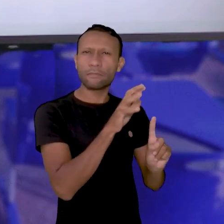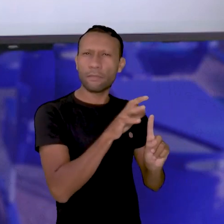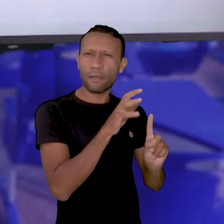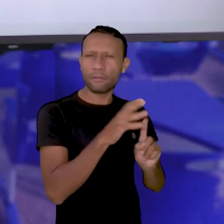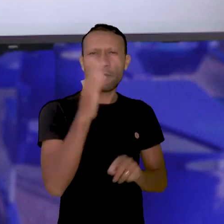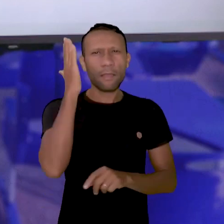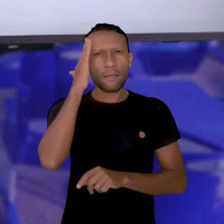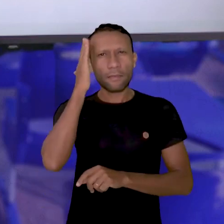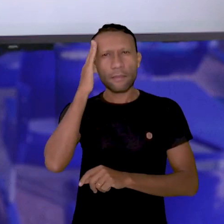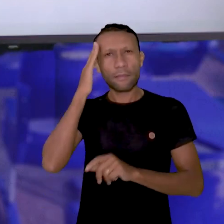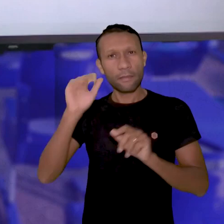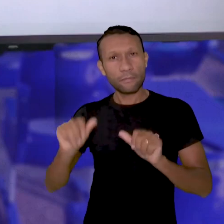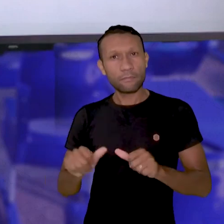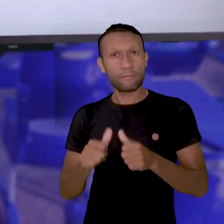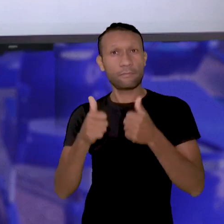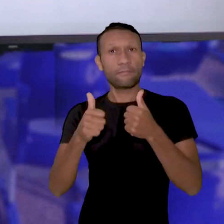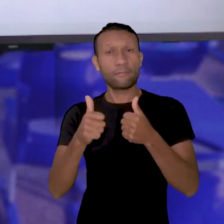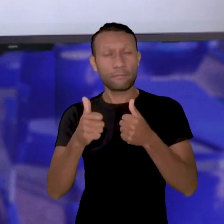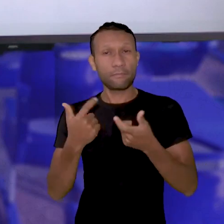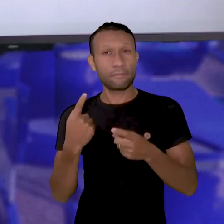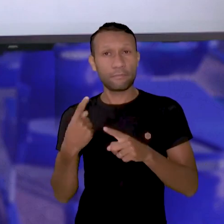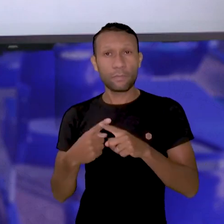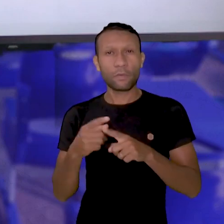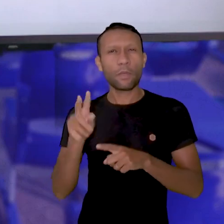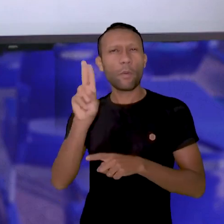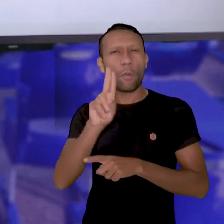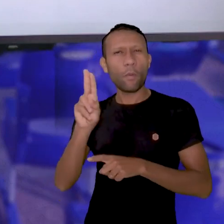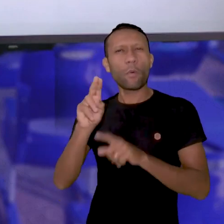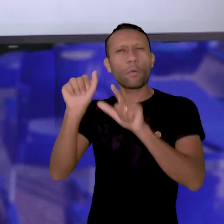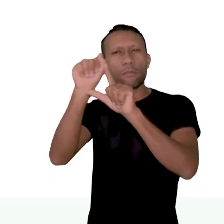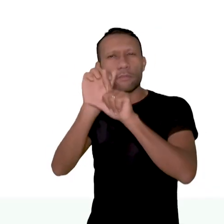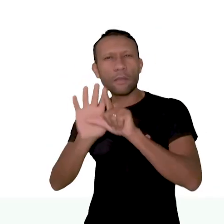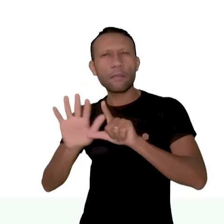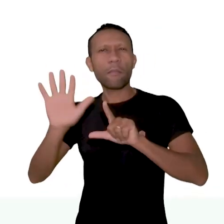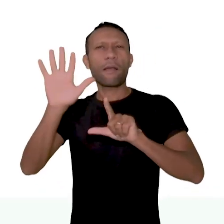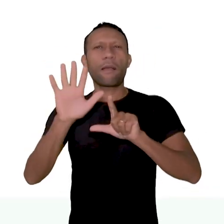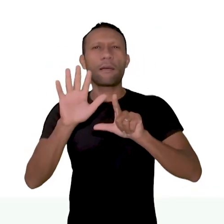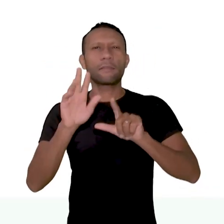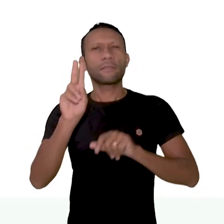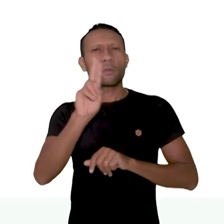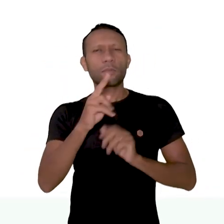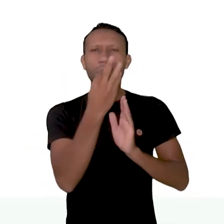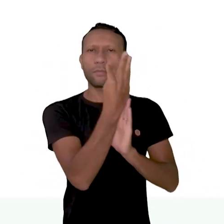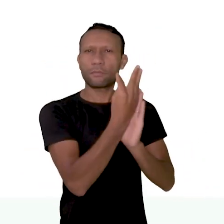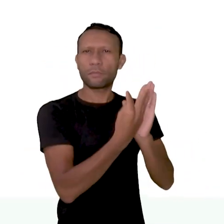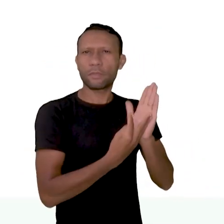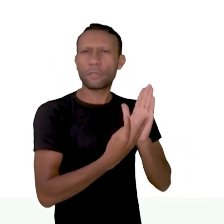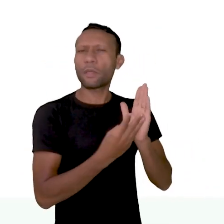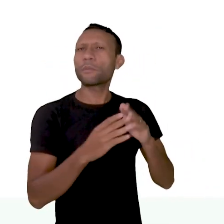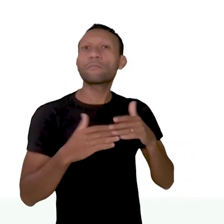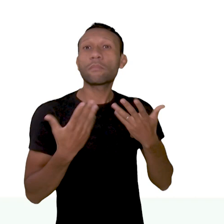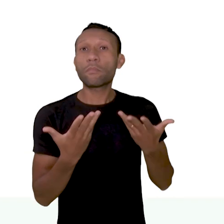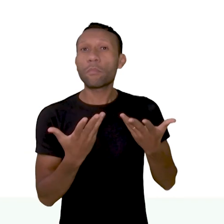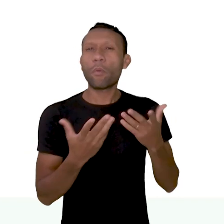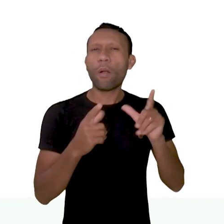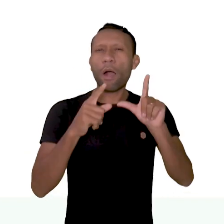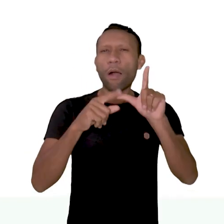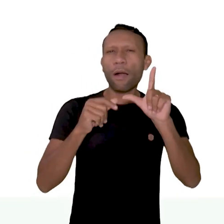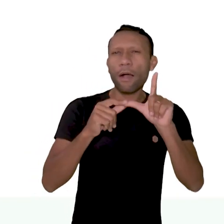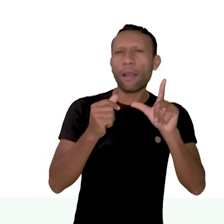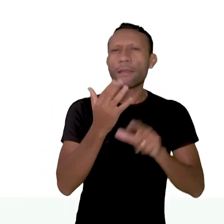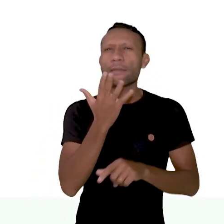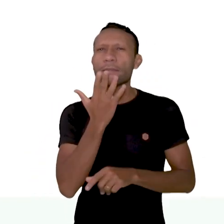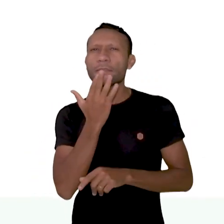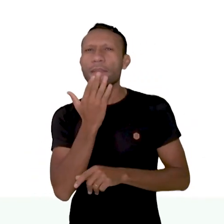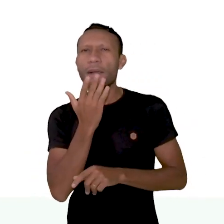um pouco mais, né? A gente viu a questão do uso da imagem, do uso do texto, que tipo de texto é esse, da fonte, da letra, da